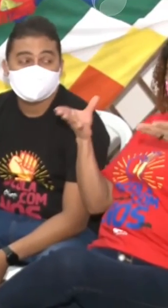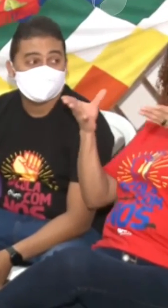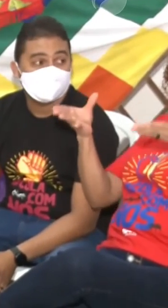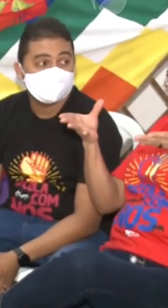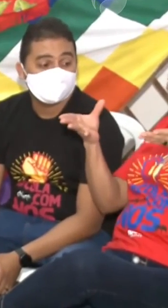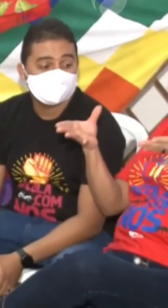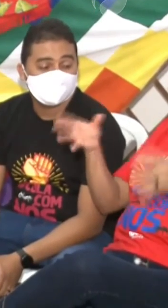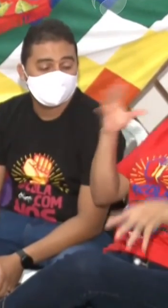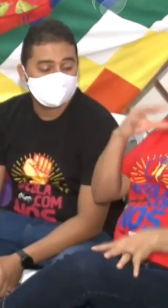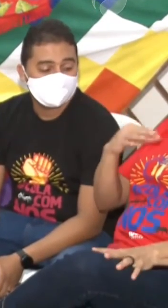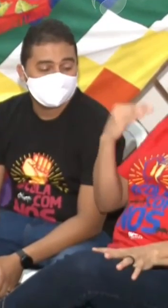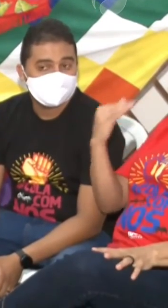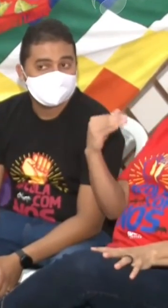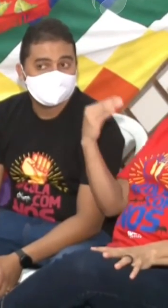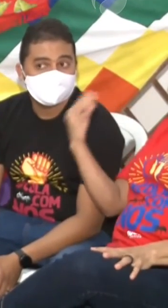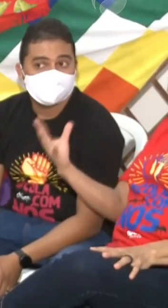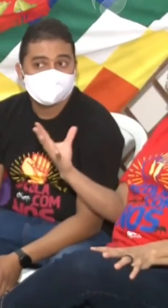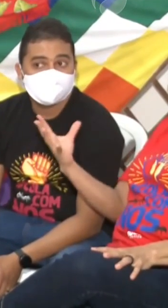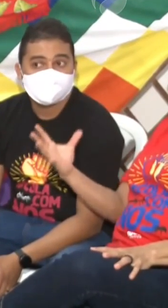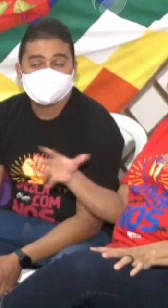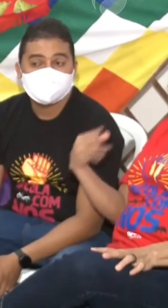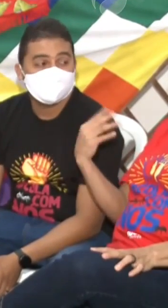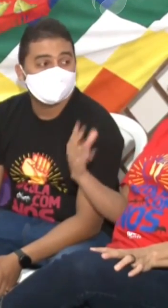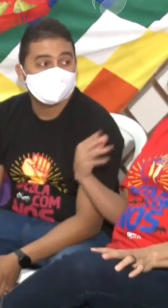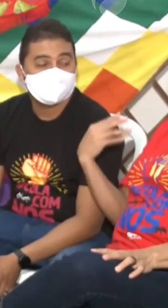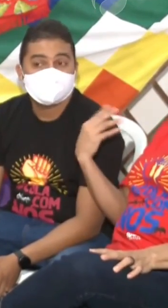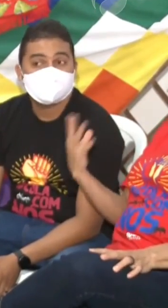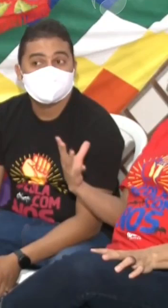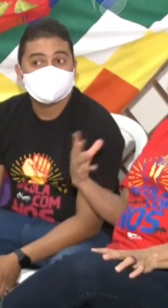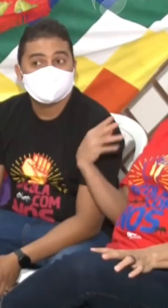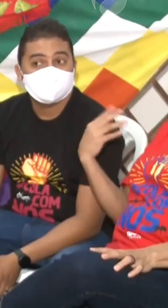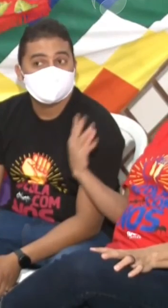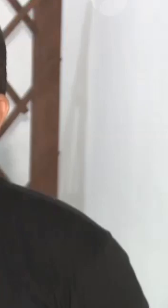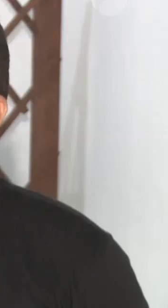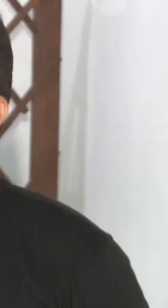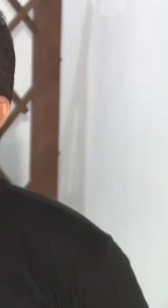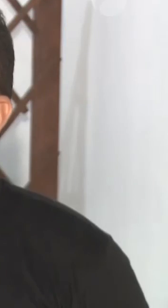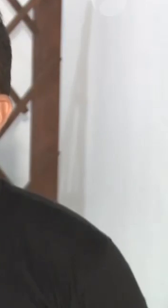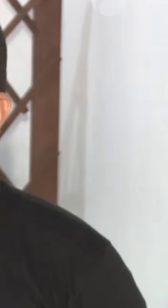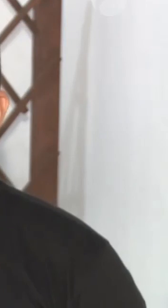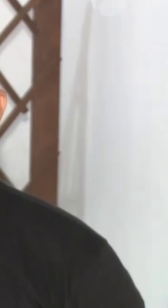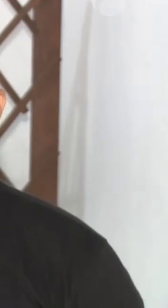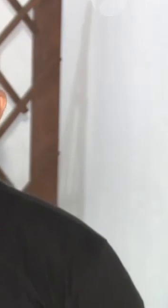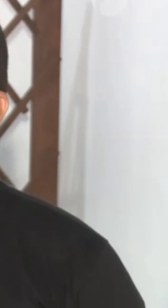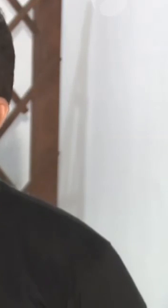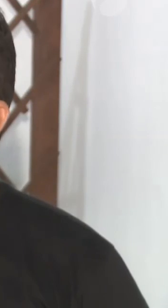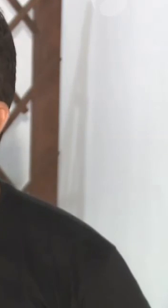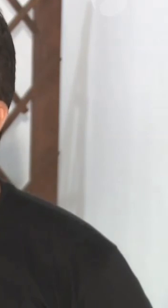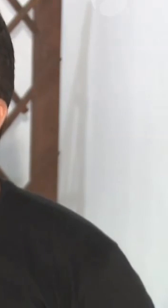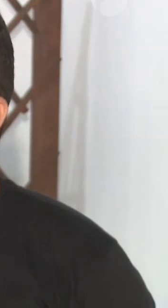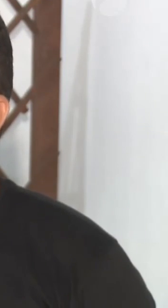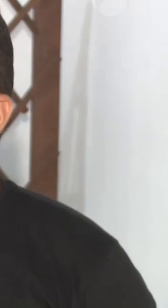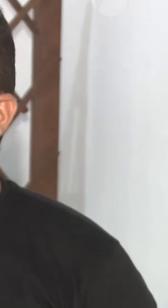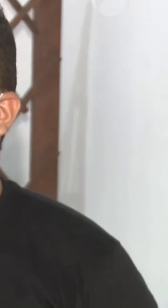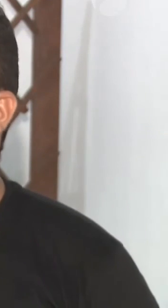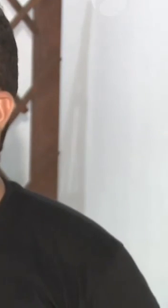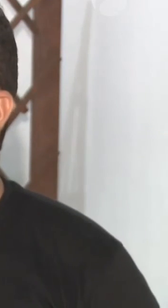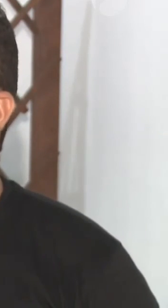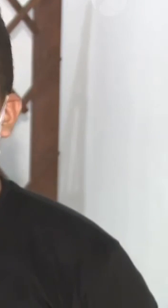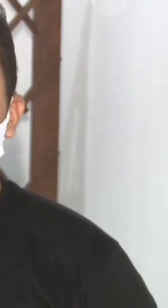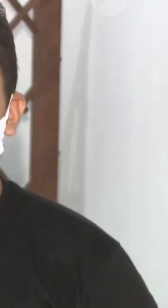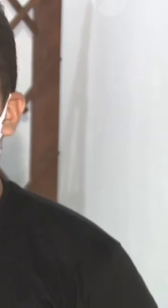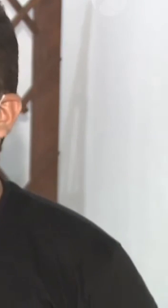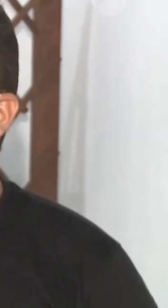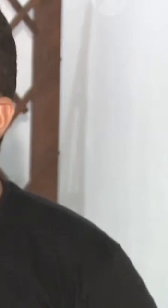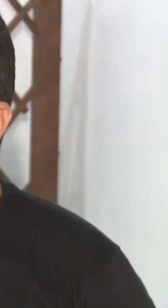e decidido para atuar em uma nova forma de fazer política. Não vai ser um processo de pedir votos